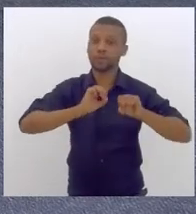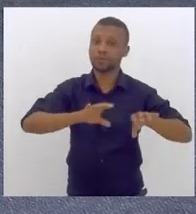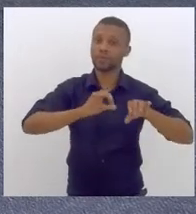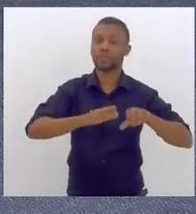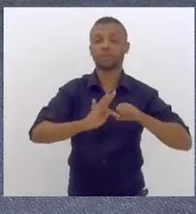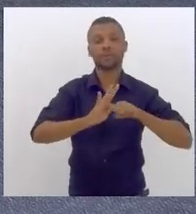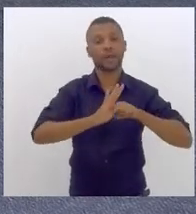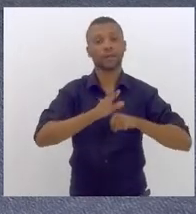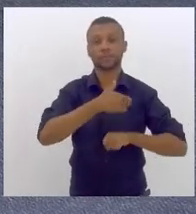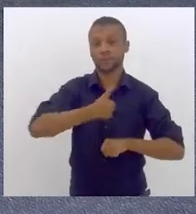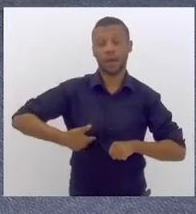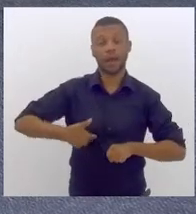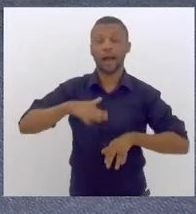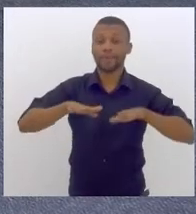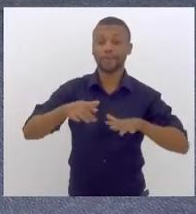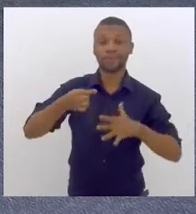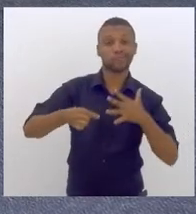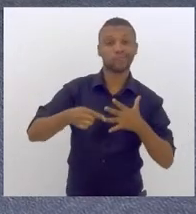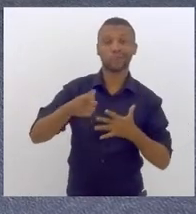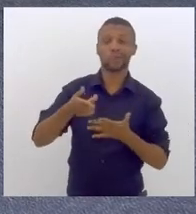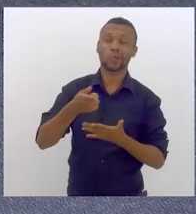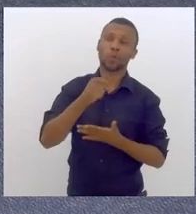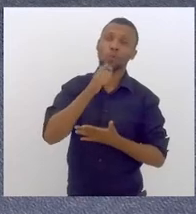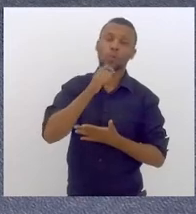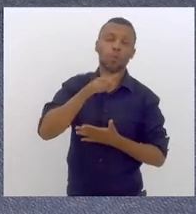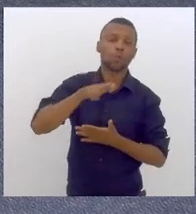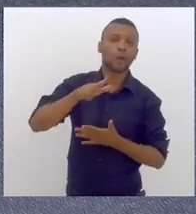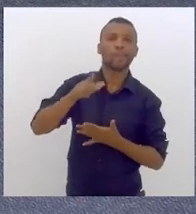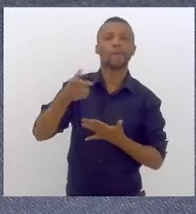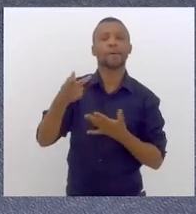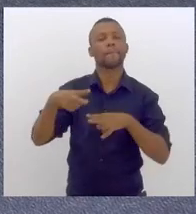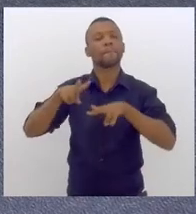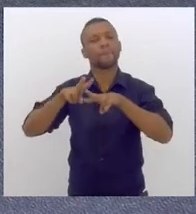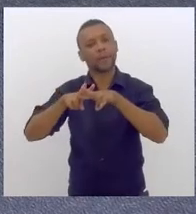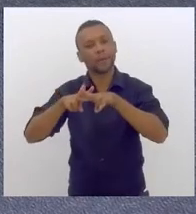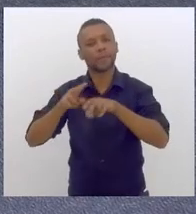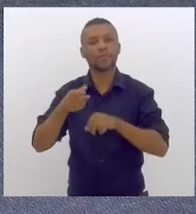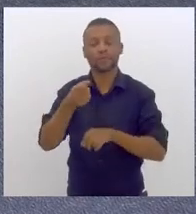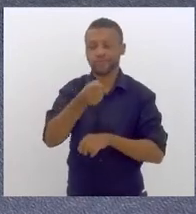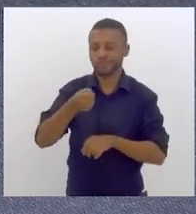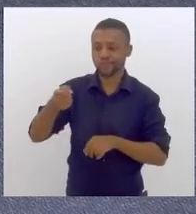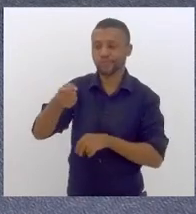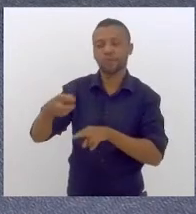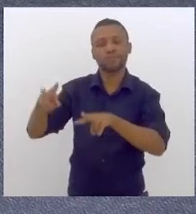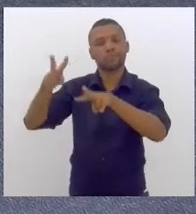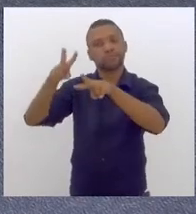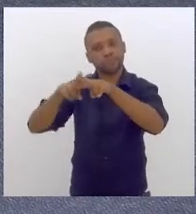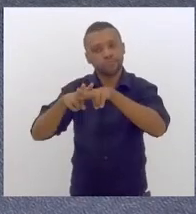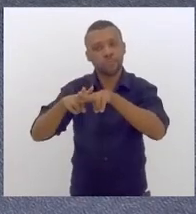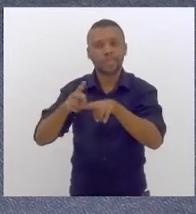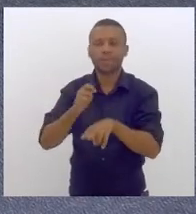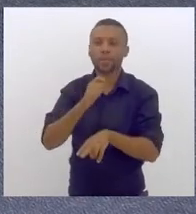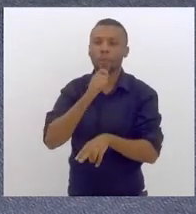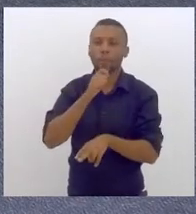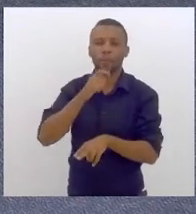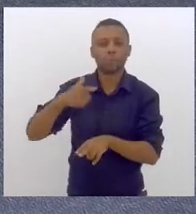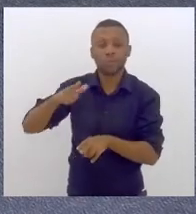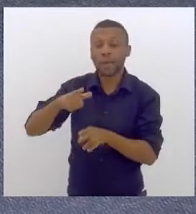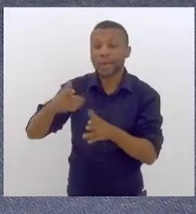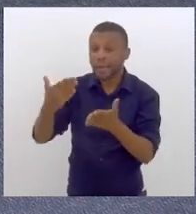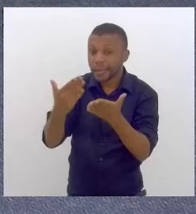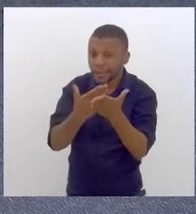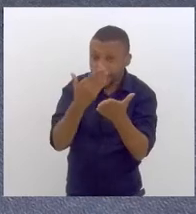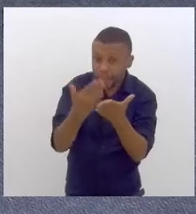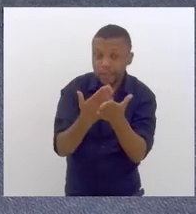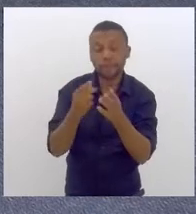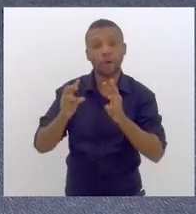por questões que não deveriam levar à privação de liberdade, a gente enjaula um sujeito num lugar que não tem livro, que não tem oficina, que não